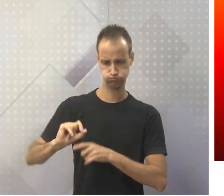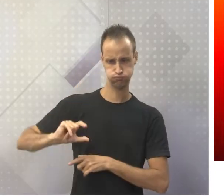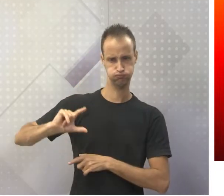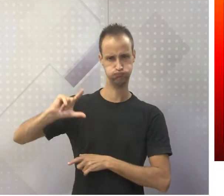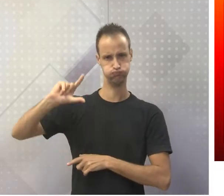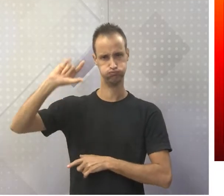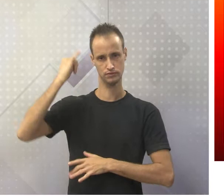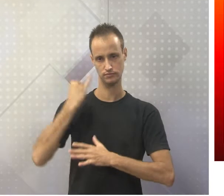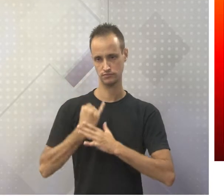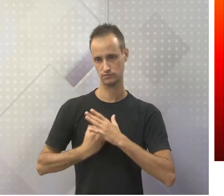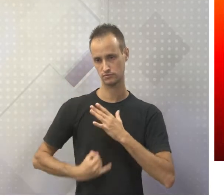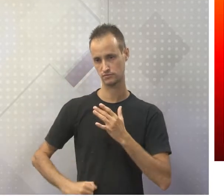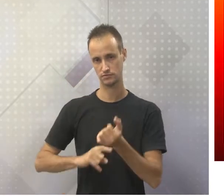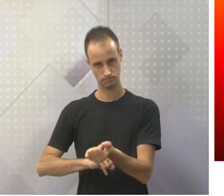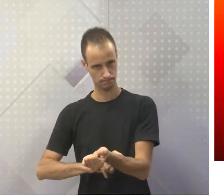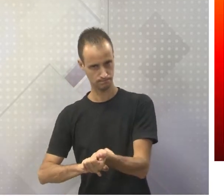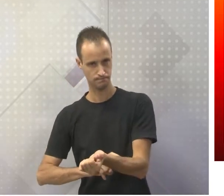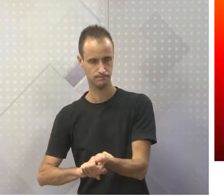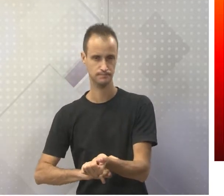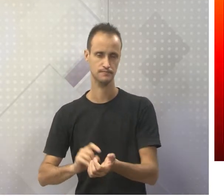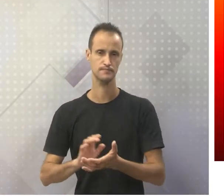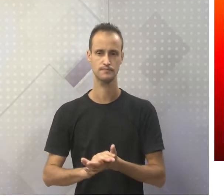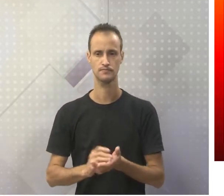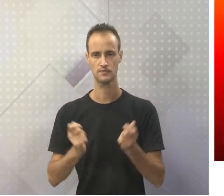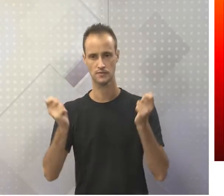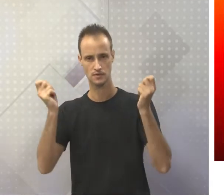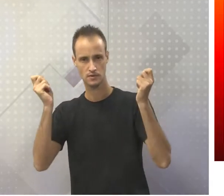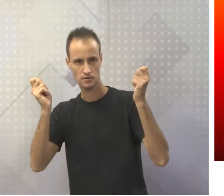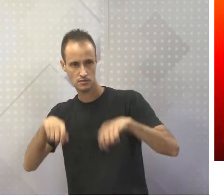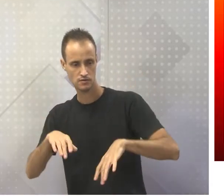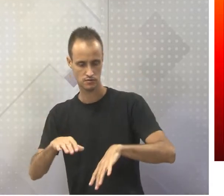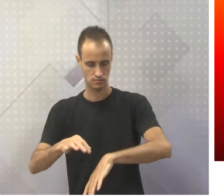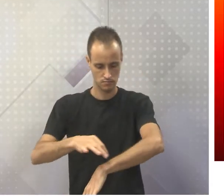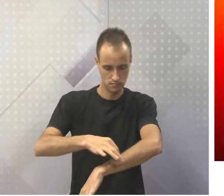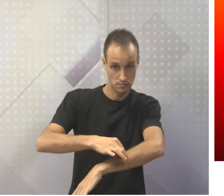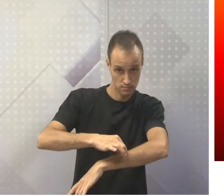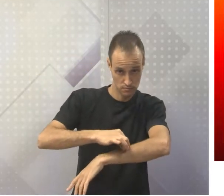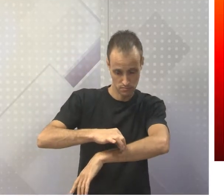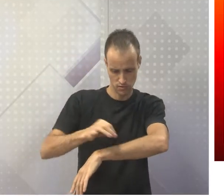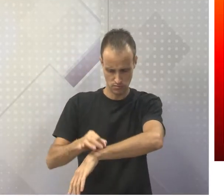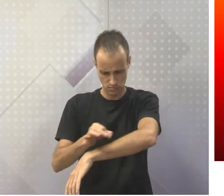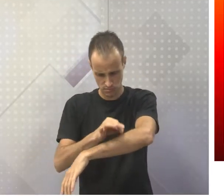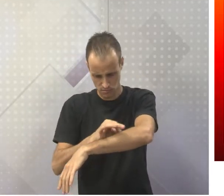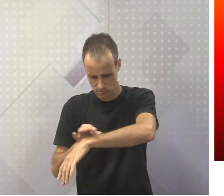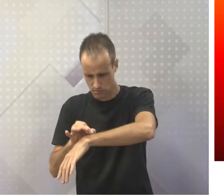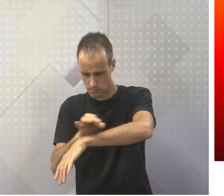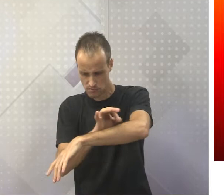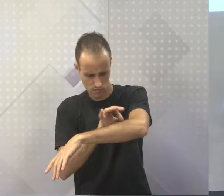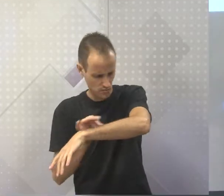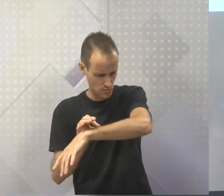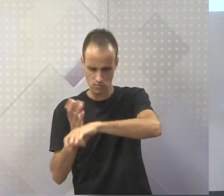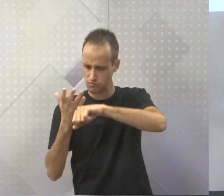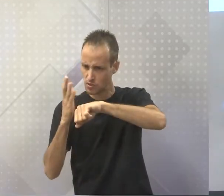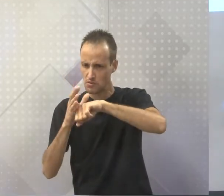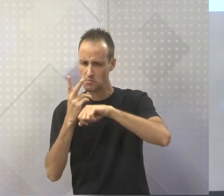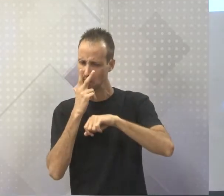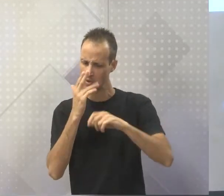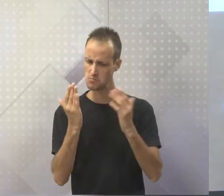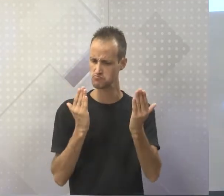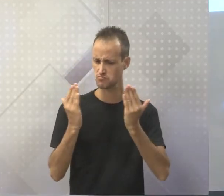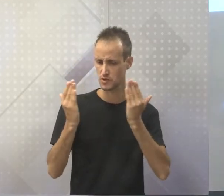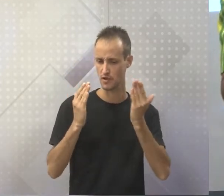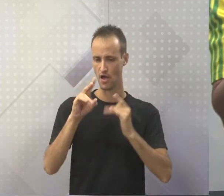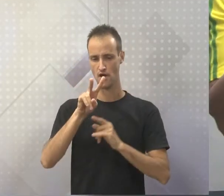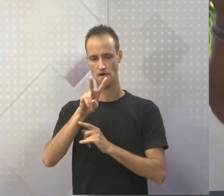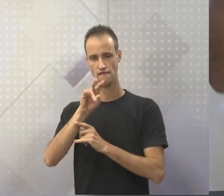pessoa. Pode aparecer essas manchas aqui na pele, que se assemelha a vitiligo. Você sabe que